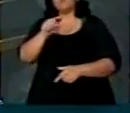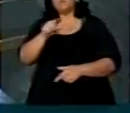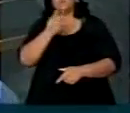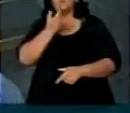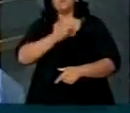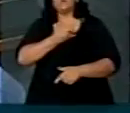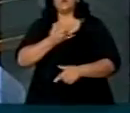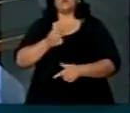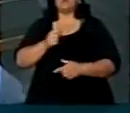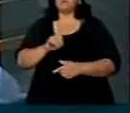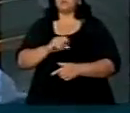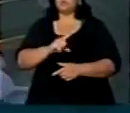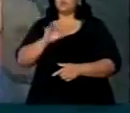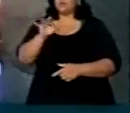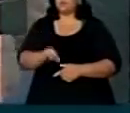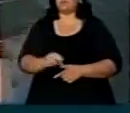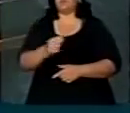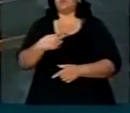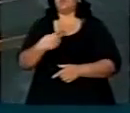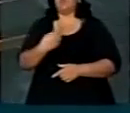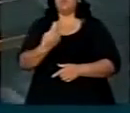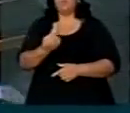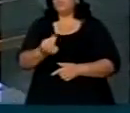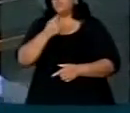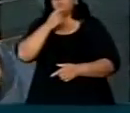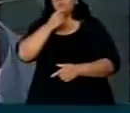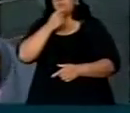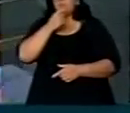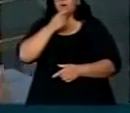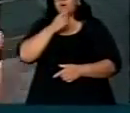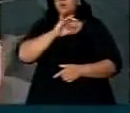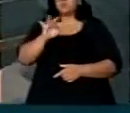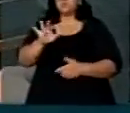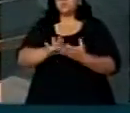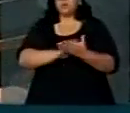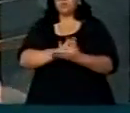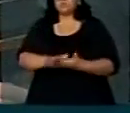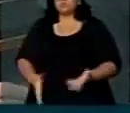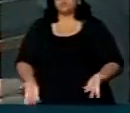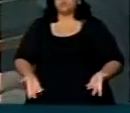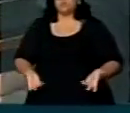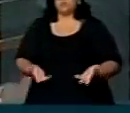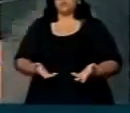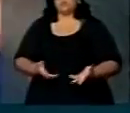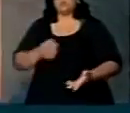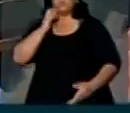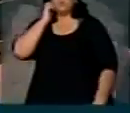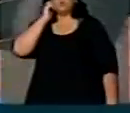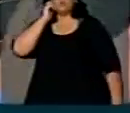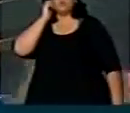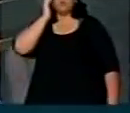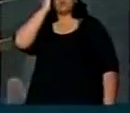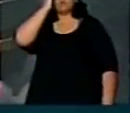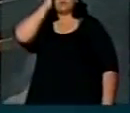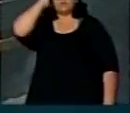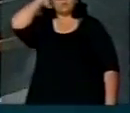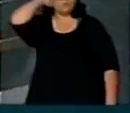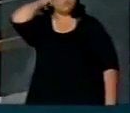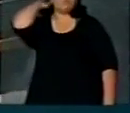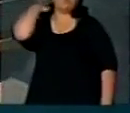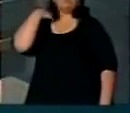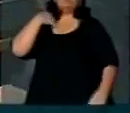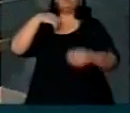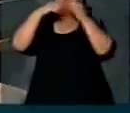coisa concreta sobre isso. Terceiro, também retirando o que diz a imprensa, a situação financeira das